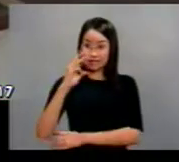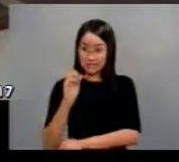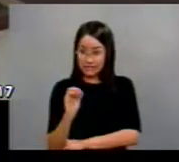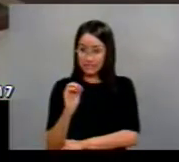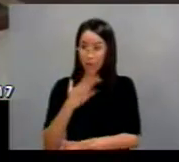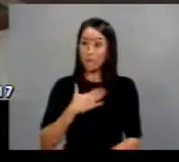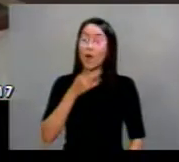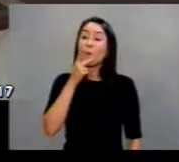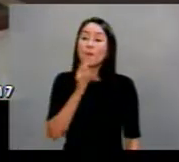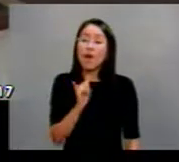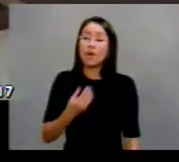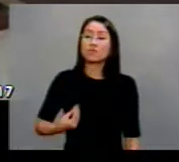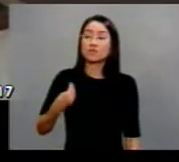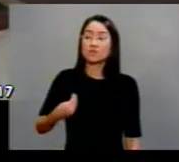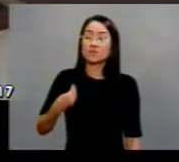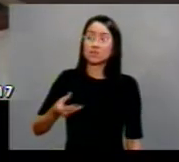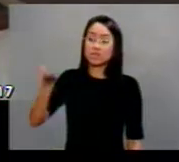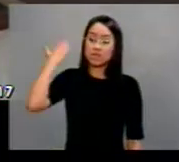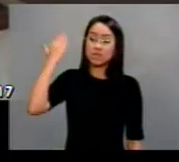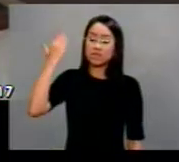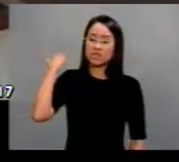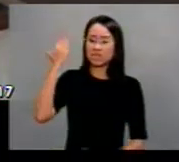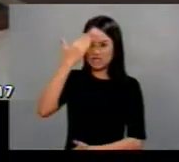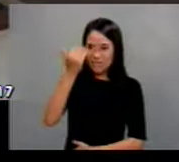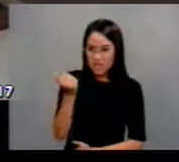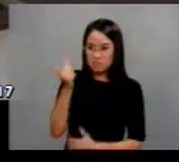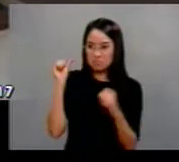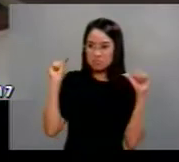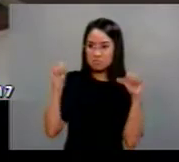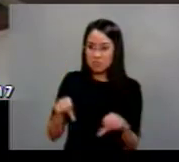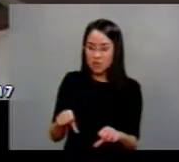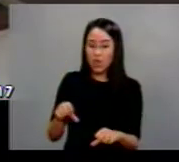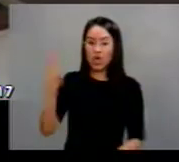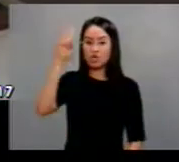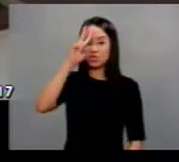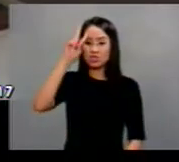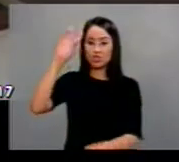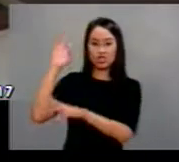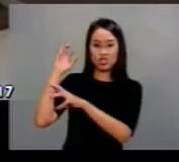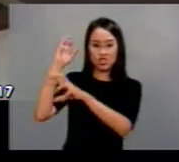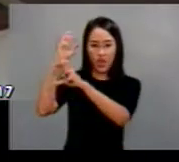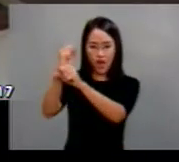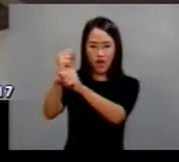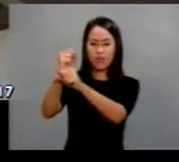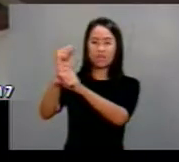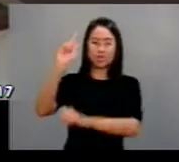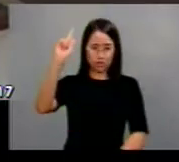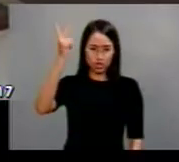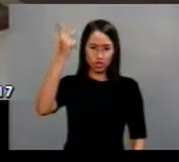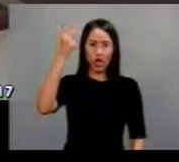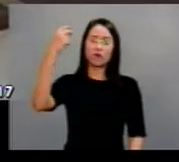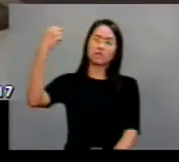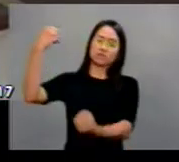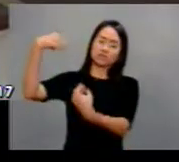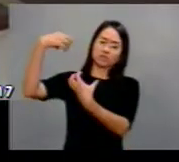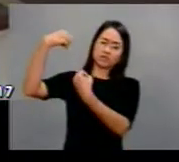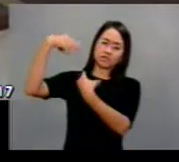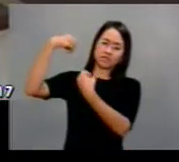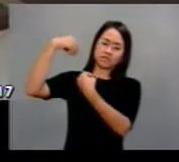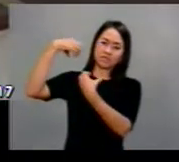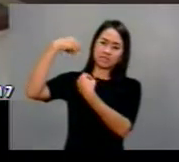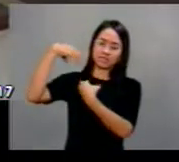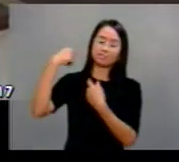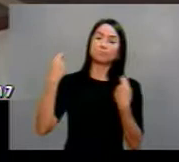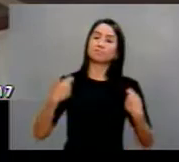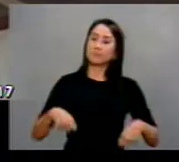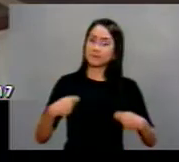frase. Que a história, sobretudo, ela nos ensina que, em muitos momentos, homens e mulheres que